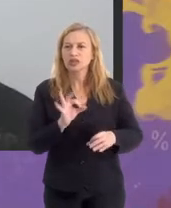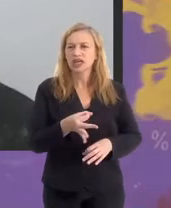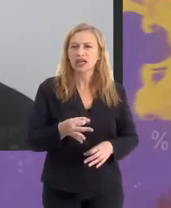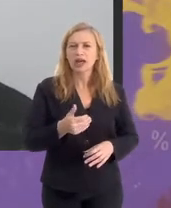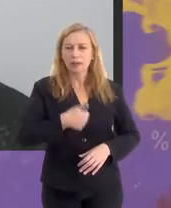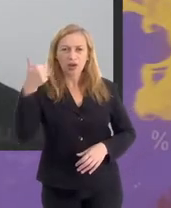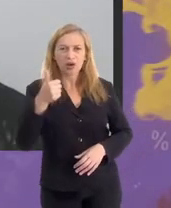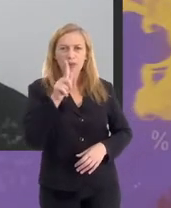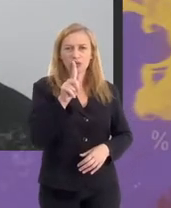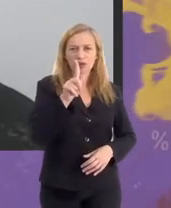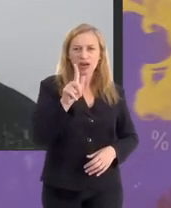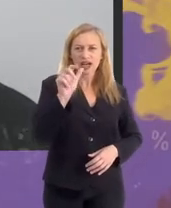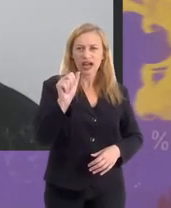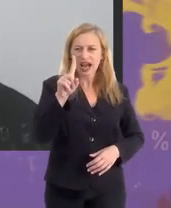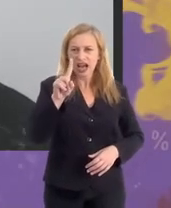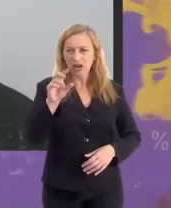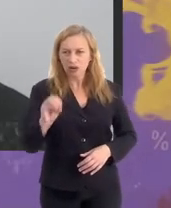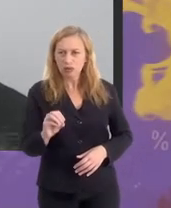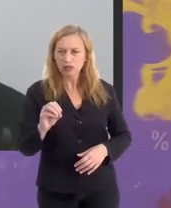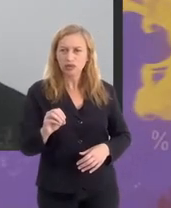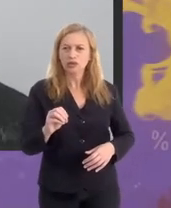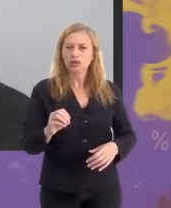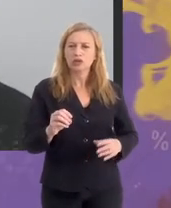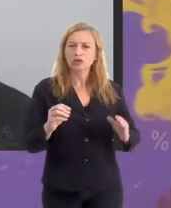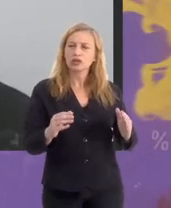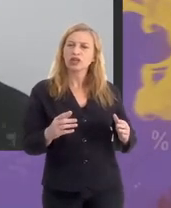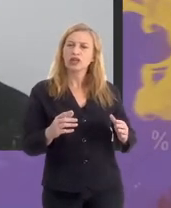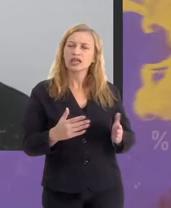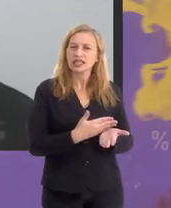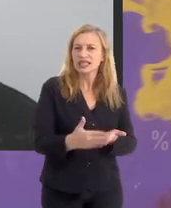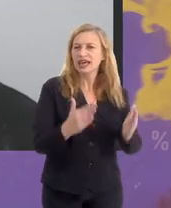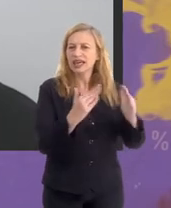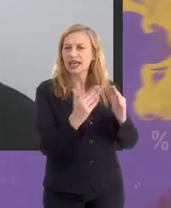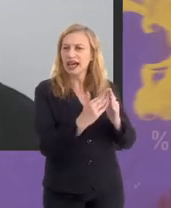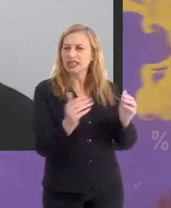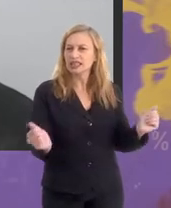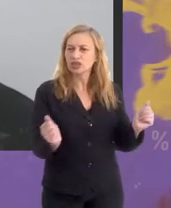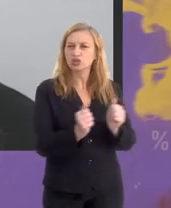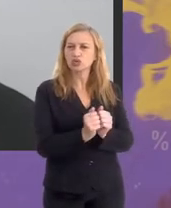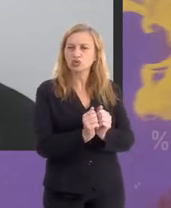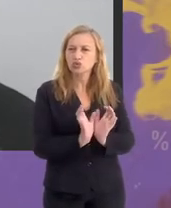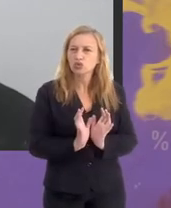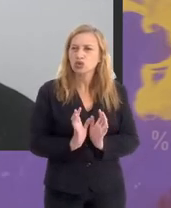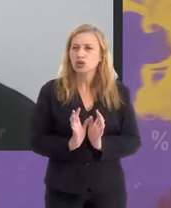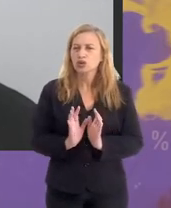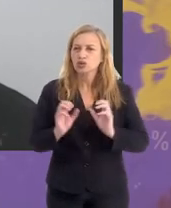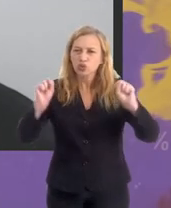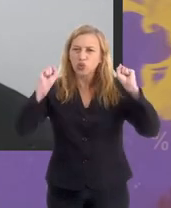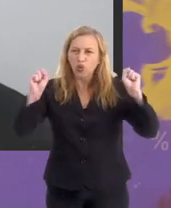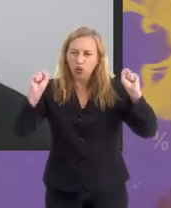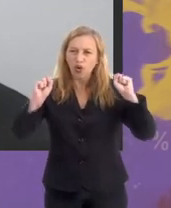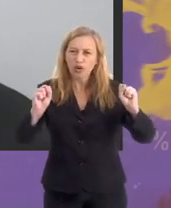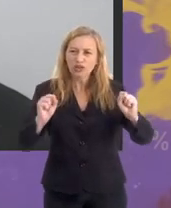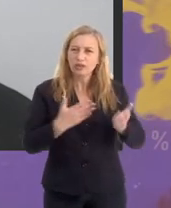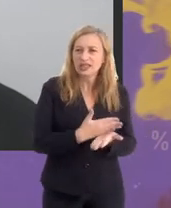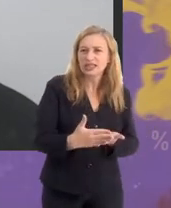é melhor para o galo como campeão estrear em casa terá torcida é ao lado dele